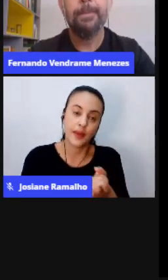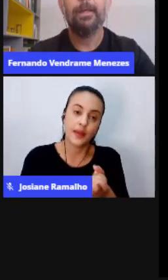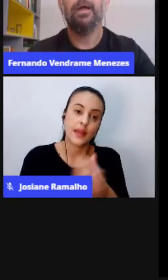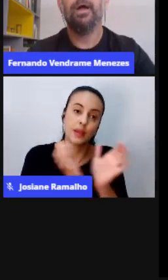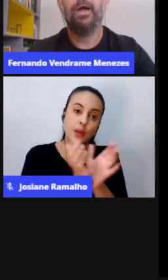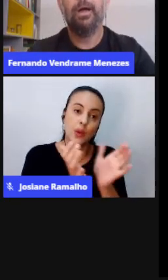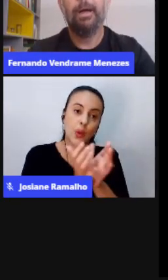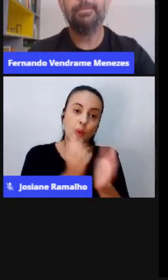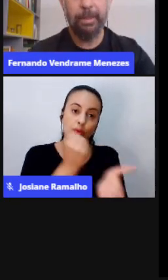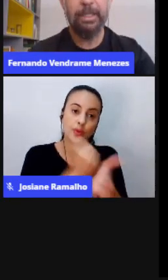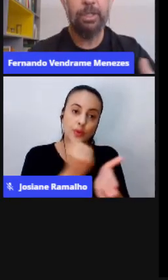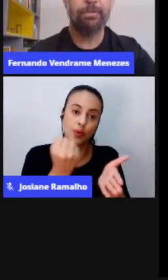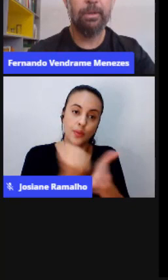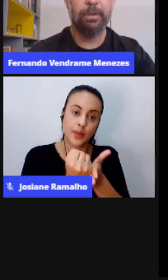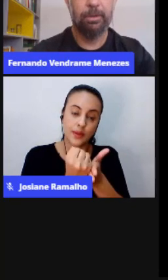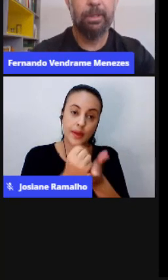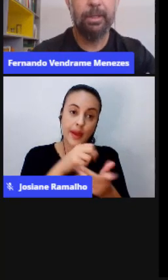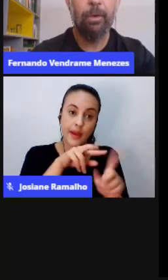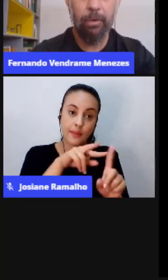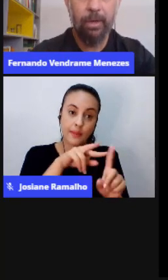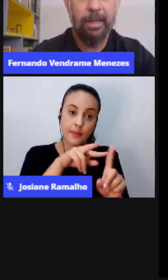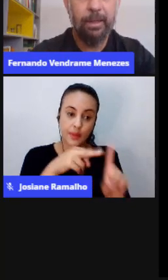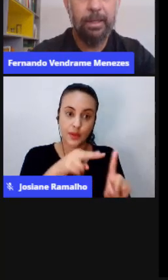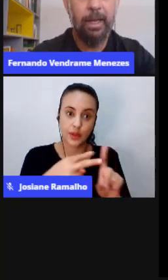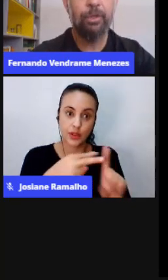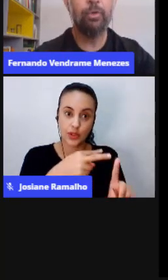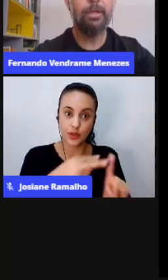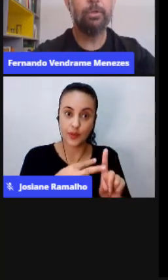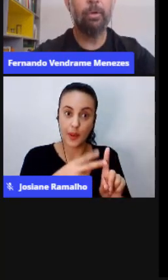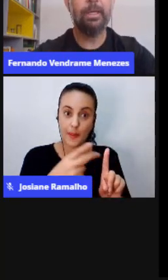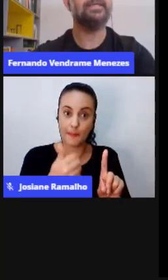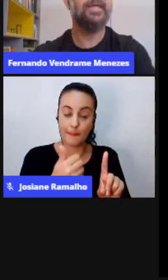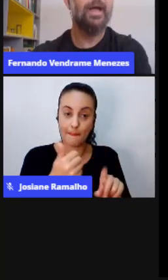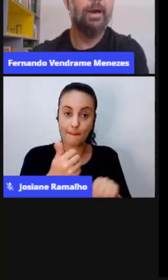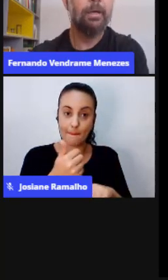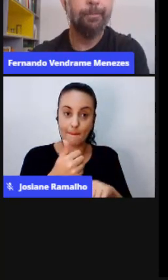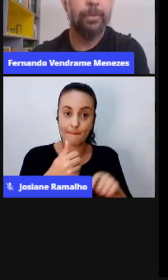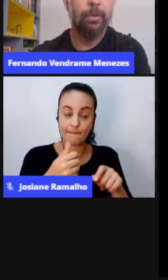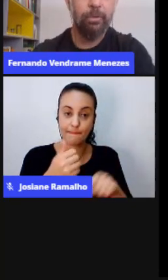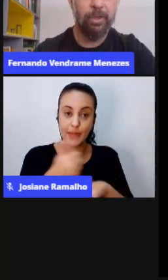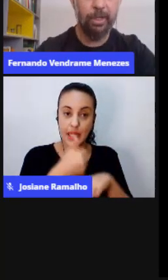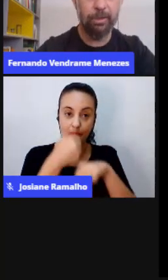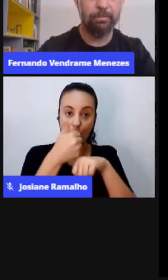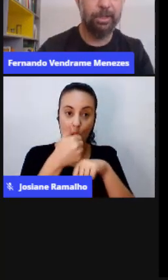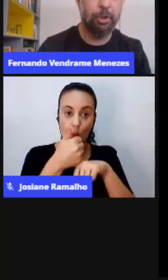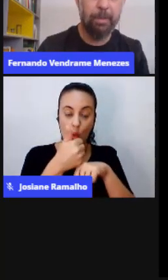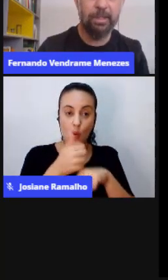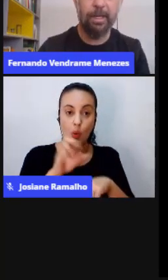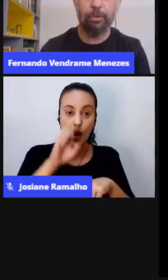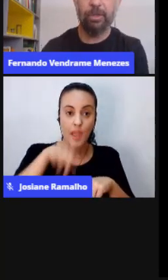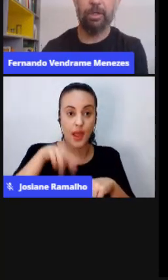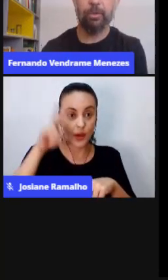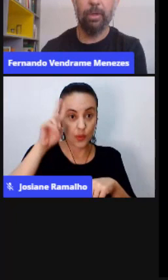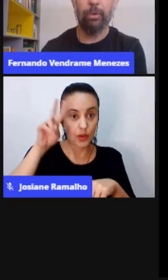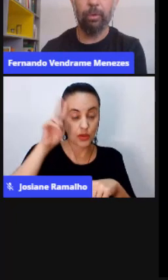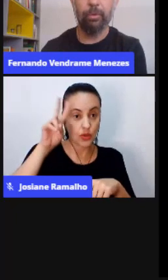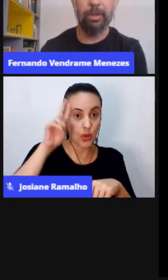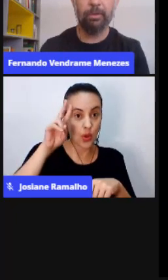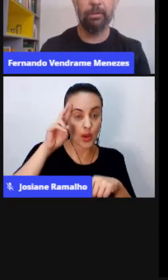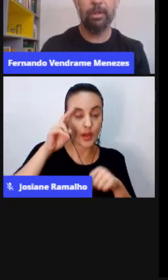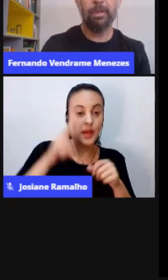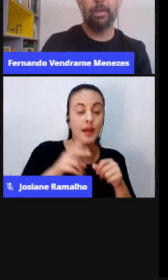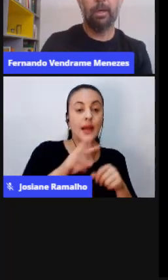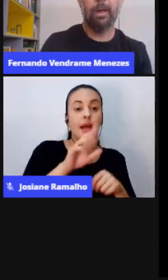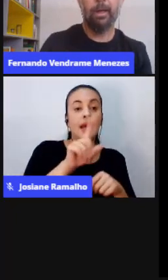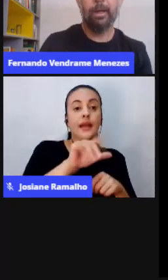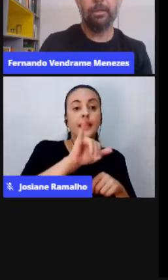documentos, a perspectiva que está colocada ali é de uma história linear. Ou seja, se a gente pensar do 6º ao 9º